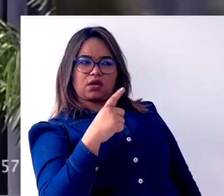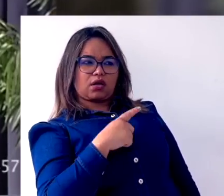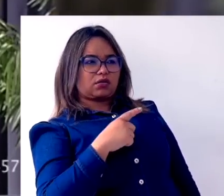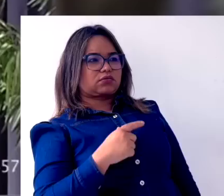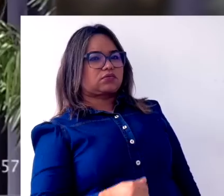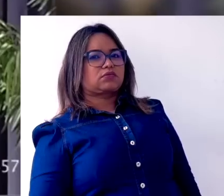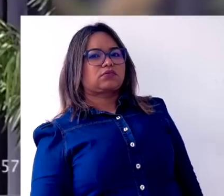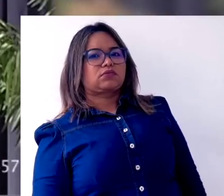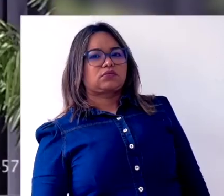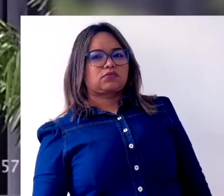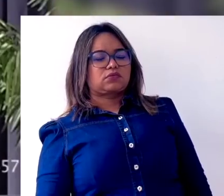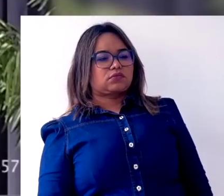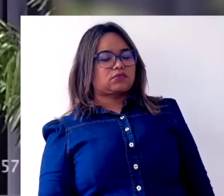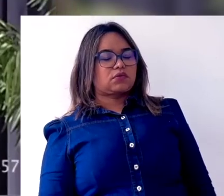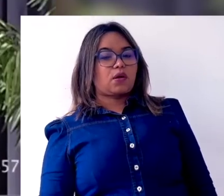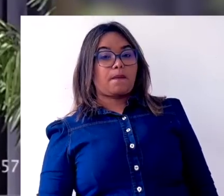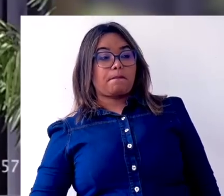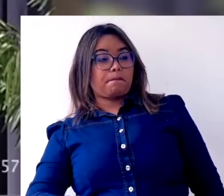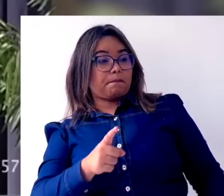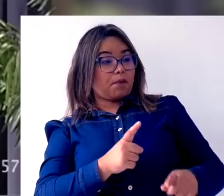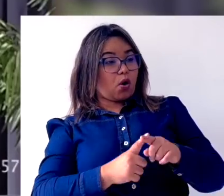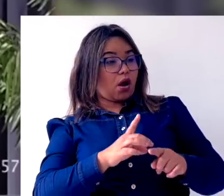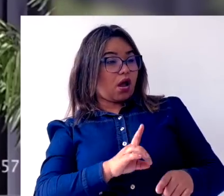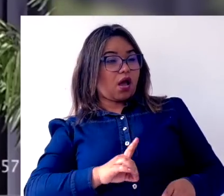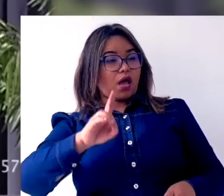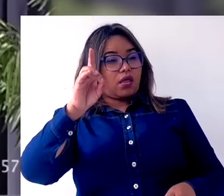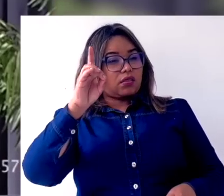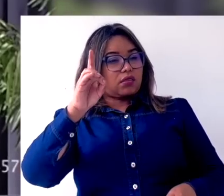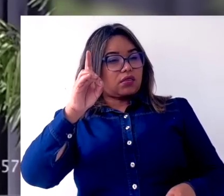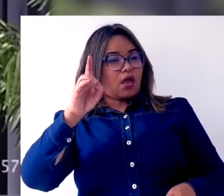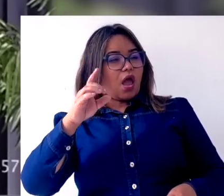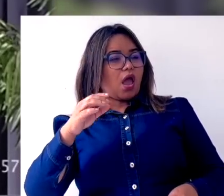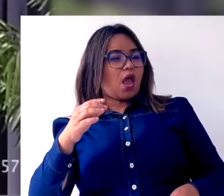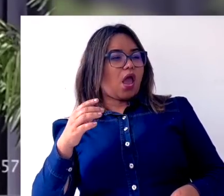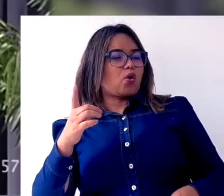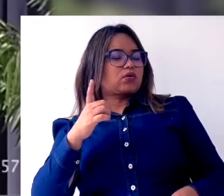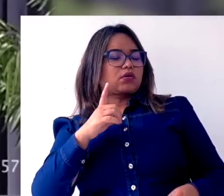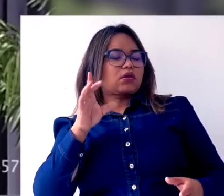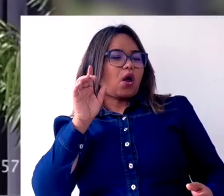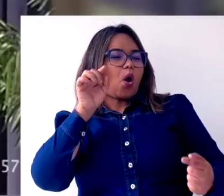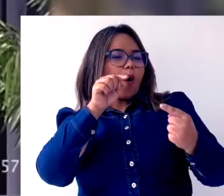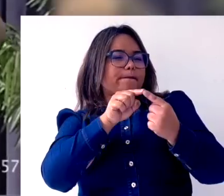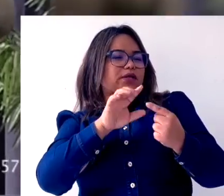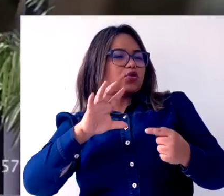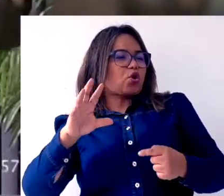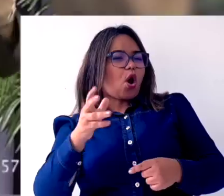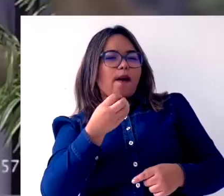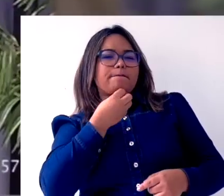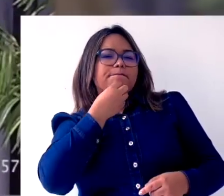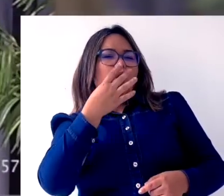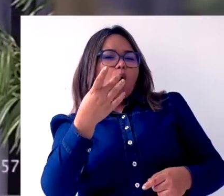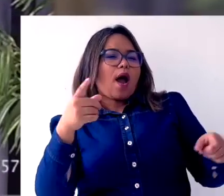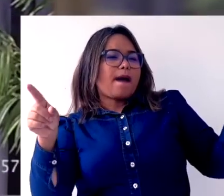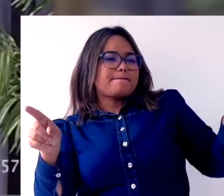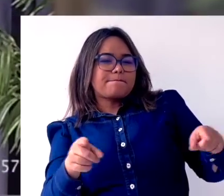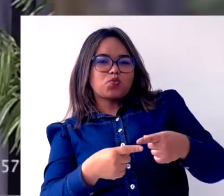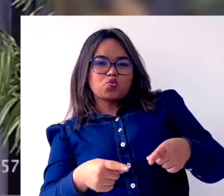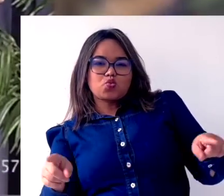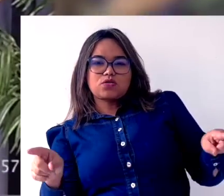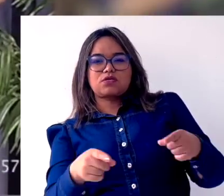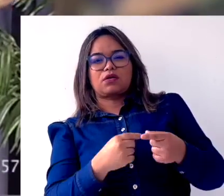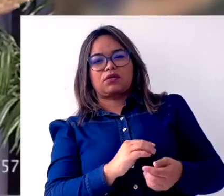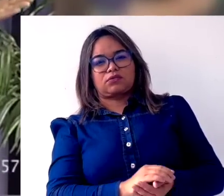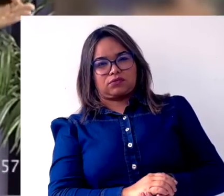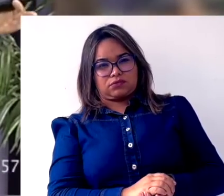Porque Deus está em toda boa música. A boa música da reforma. E essa música, bem,